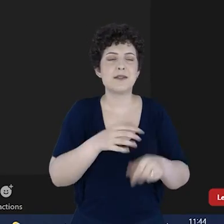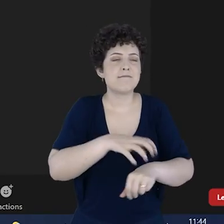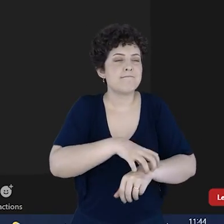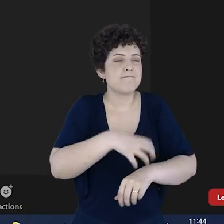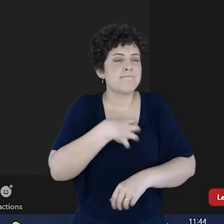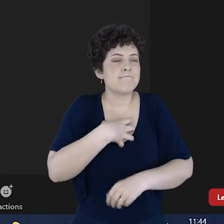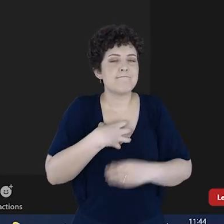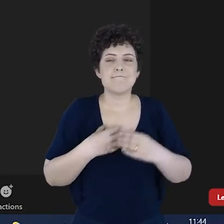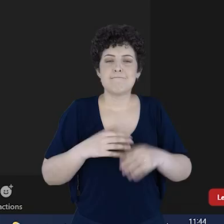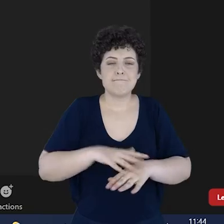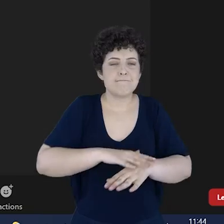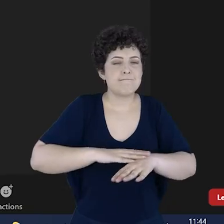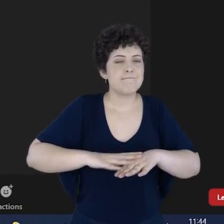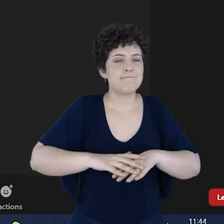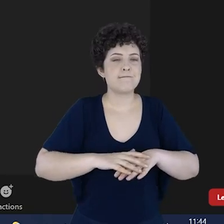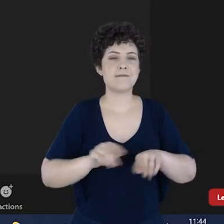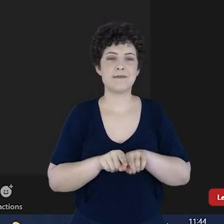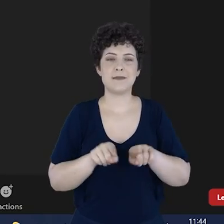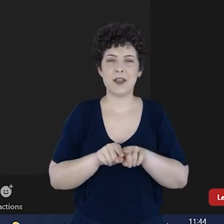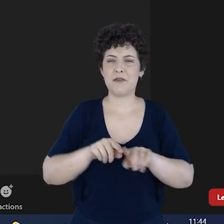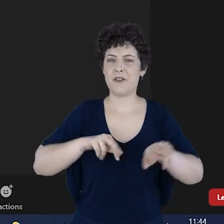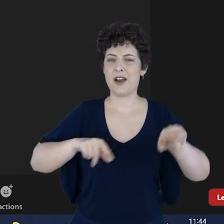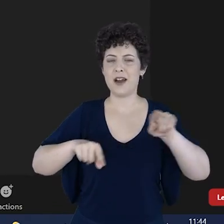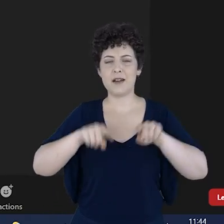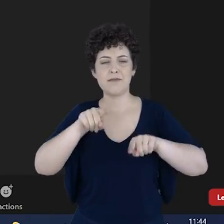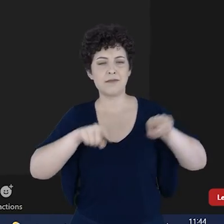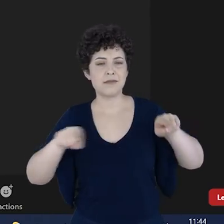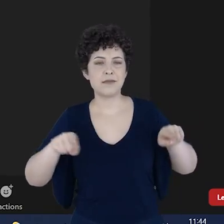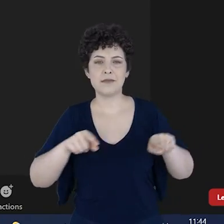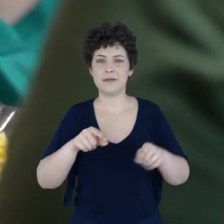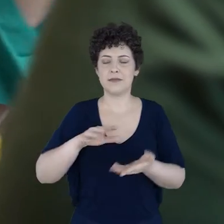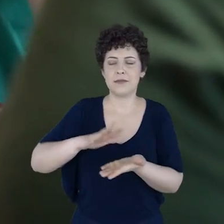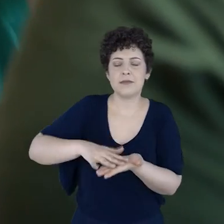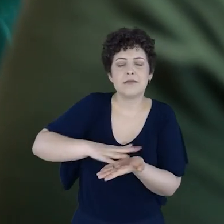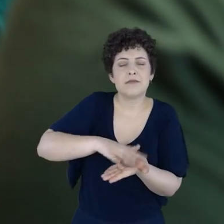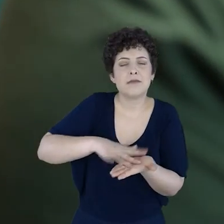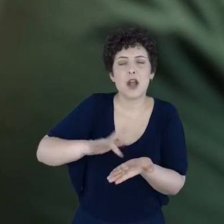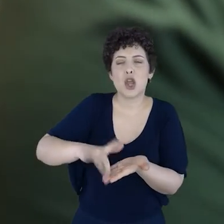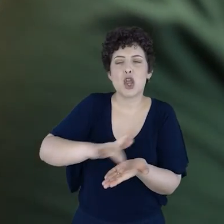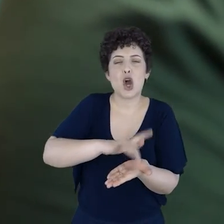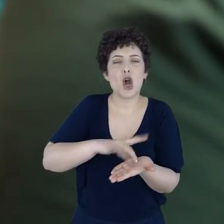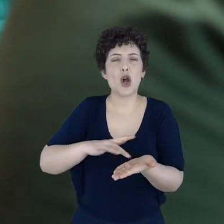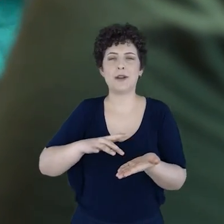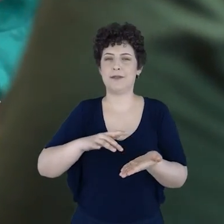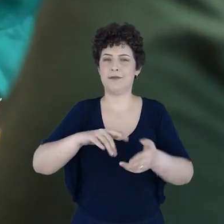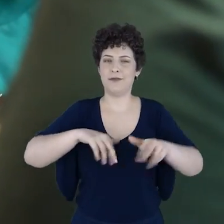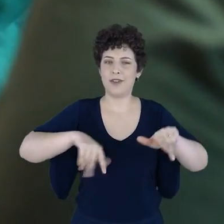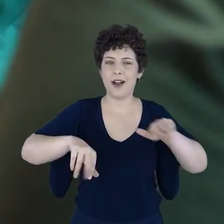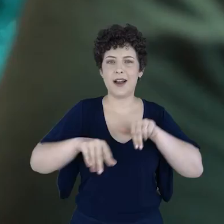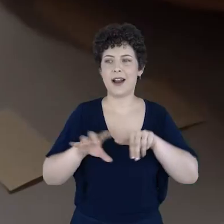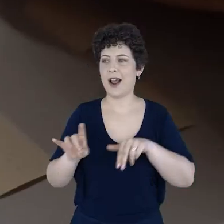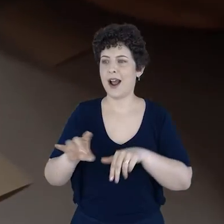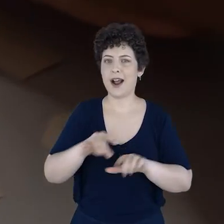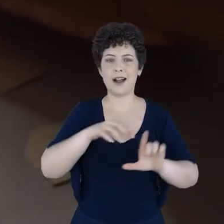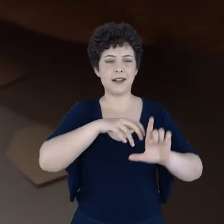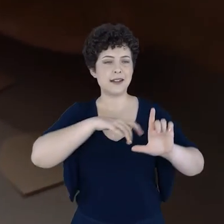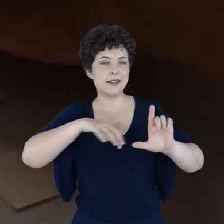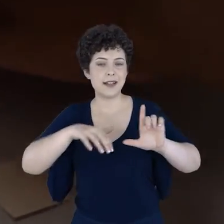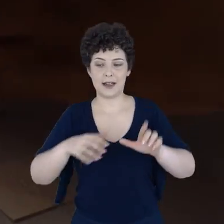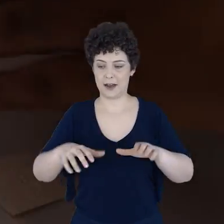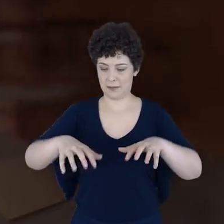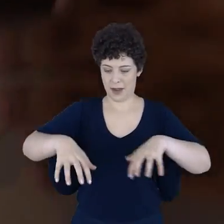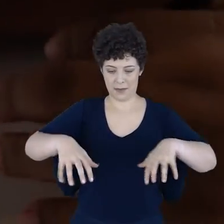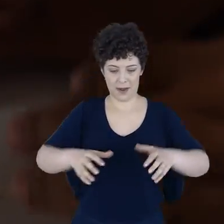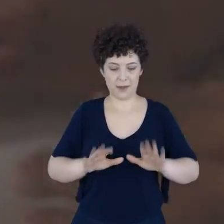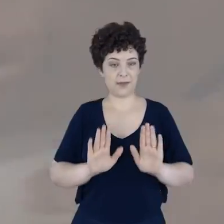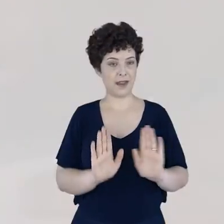experiências sinestésicas, mesmo antes dos experimentos, como uma exploração tátil de elementos que aparecem em cada